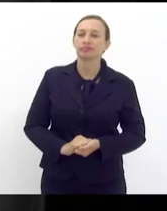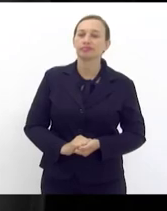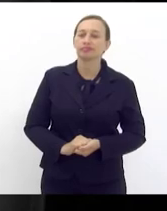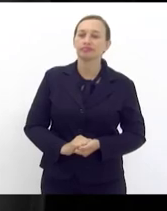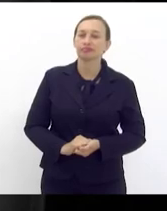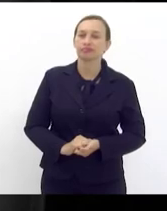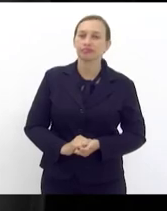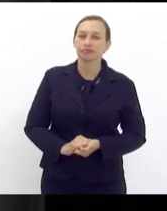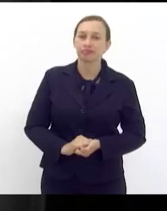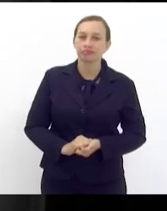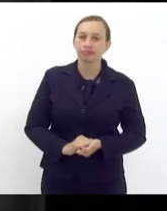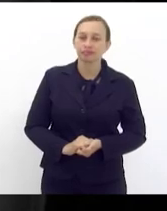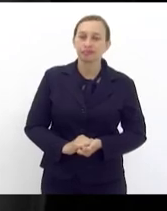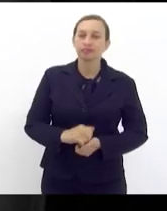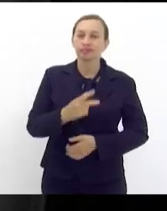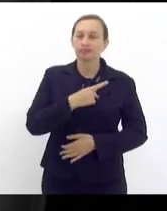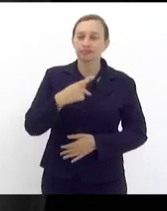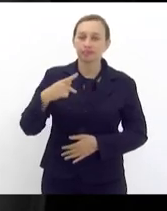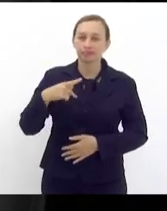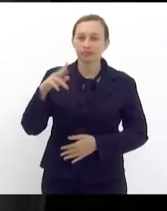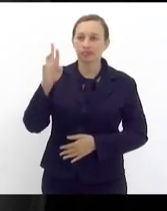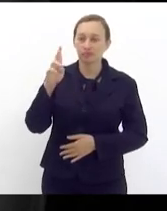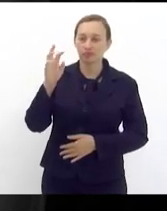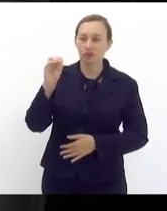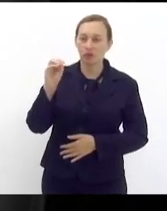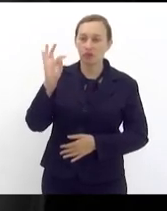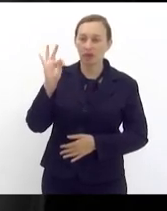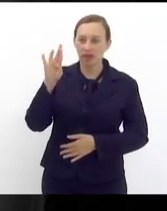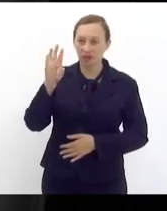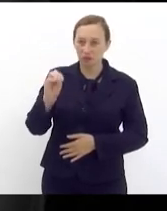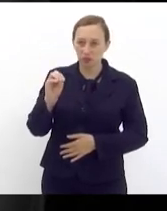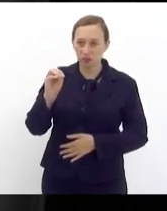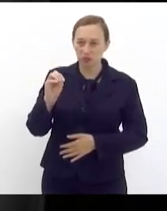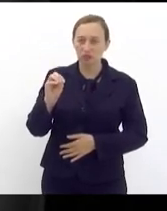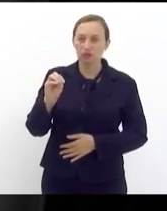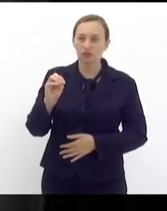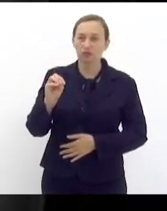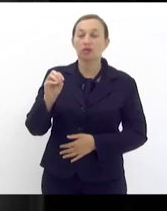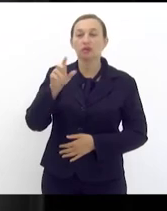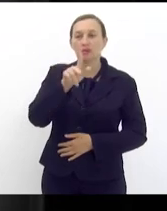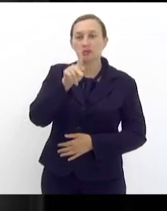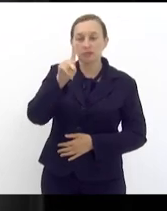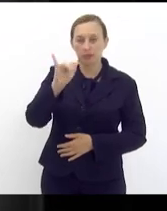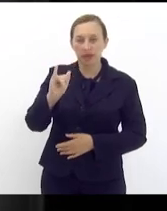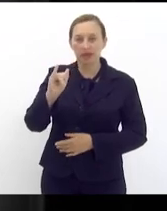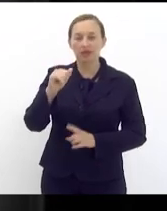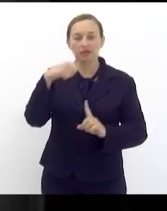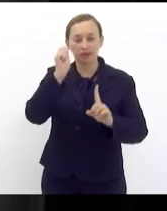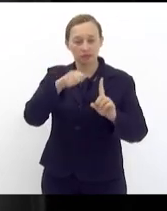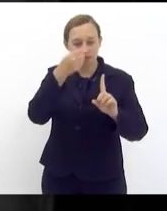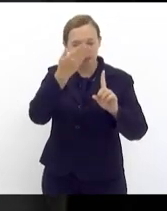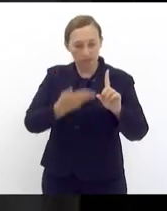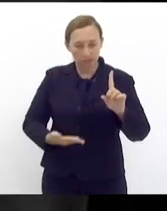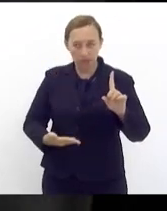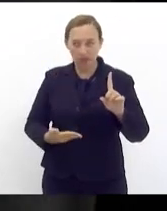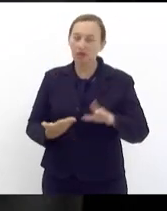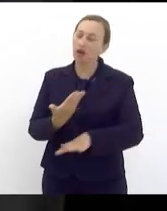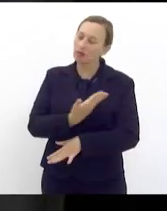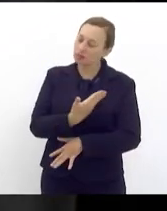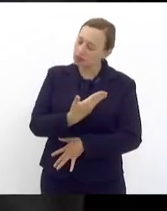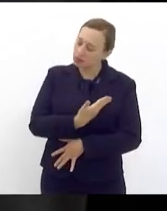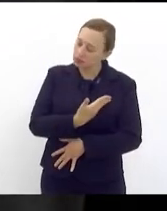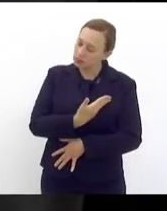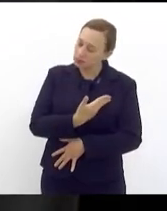ao pastor Roberto Ribeiro de Souza, pai do homenageado, amigo